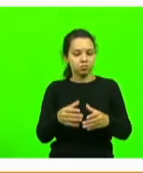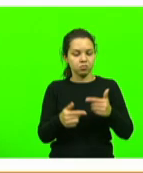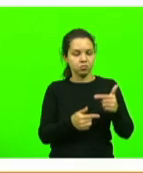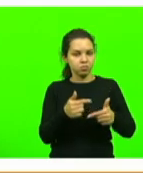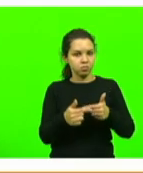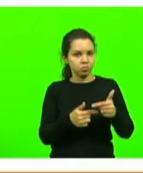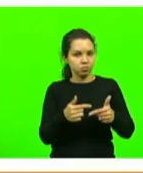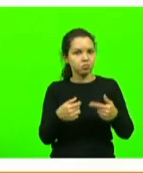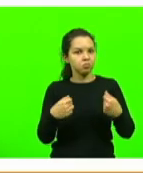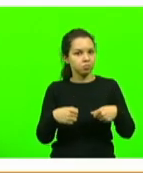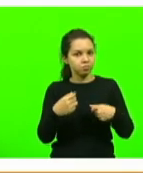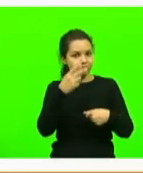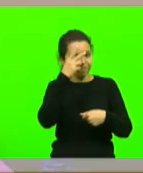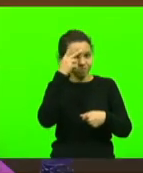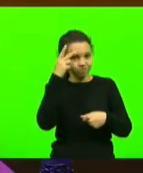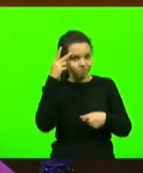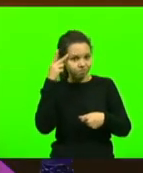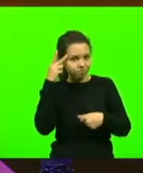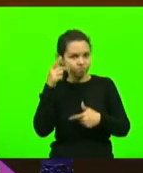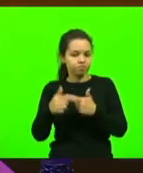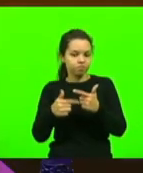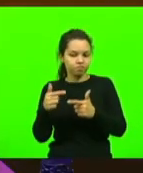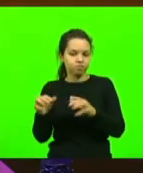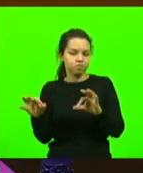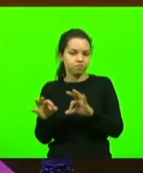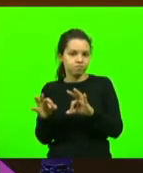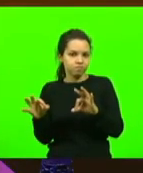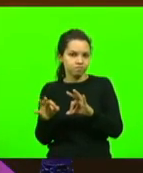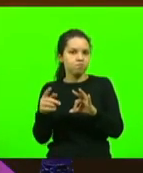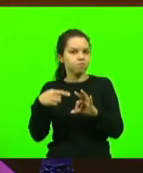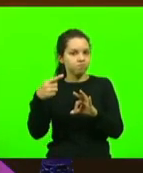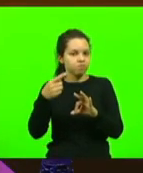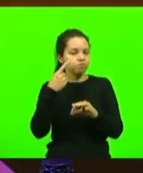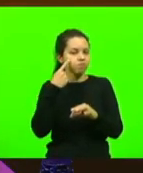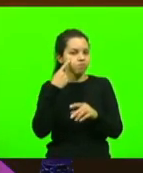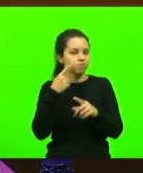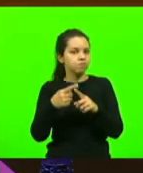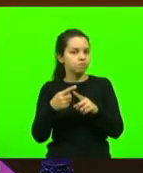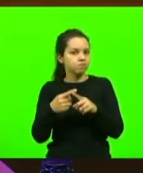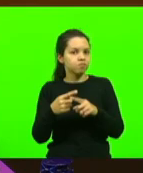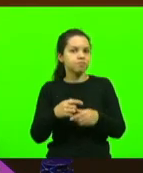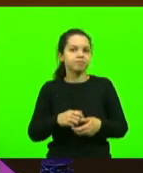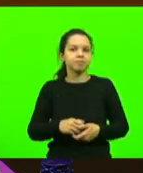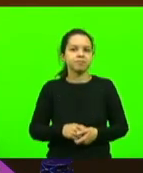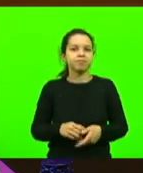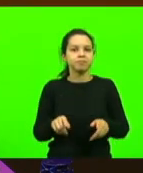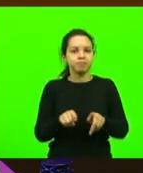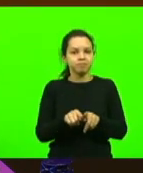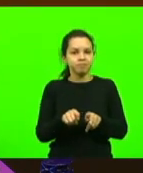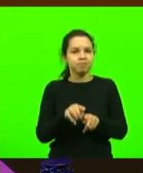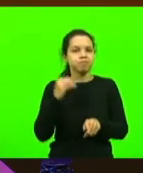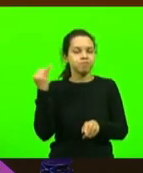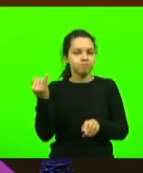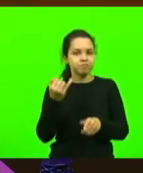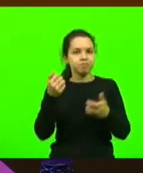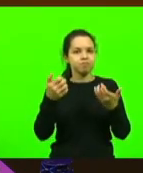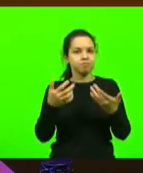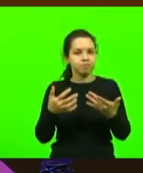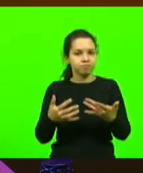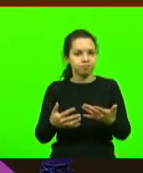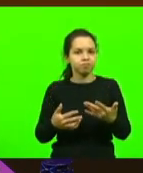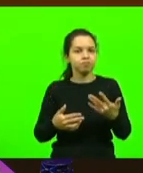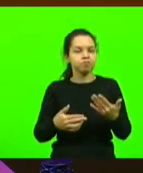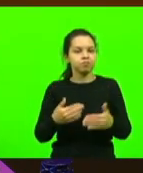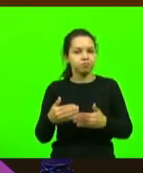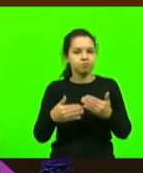não trabalhadores e depois a gente vai ver o porquê que a gente tem que incluir e também traz elementos por uma reconstrução de uma